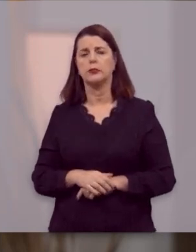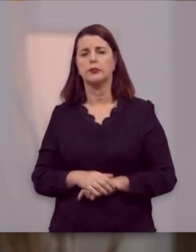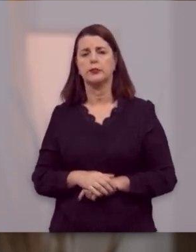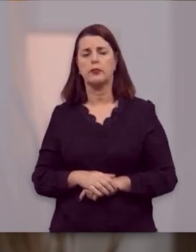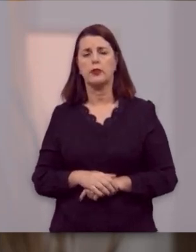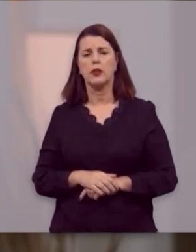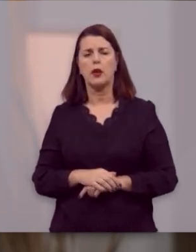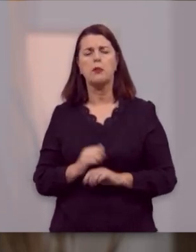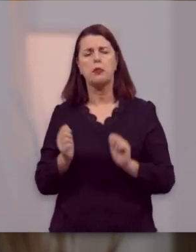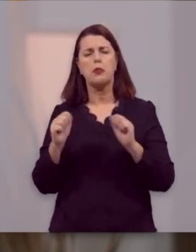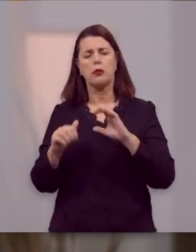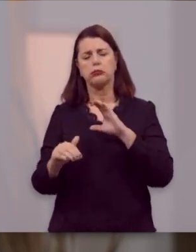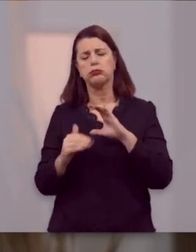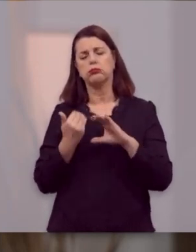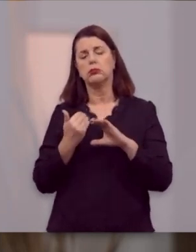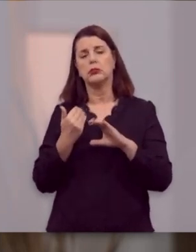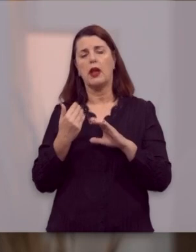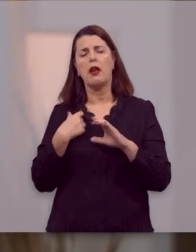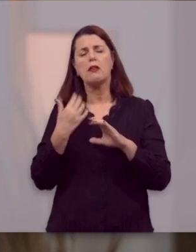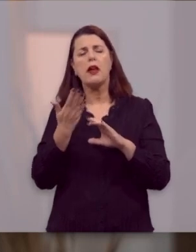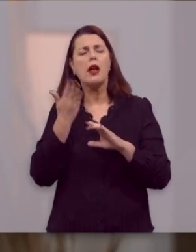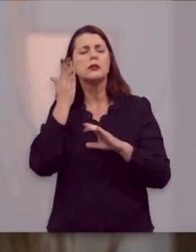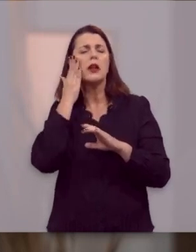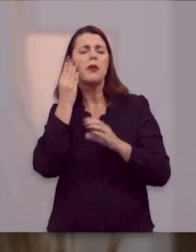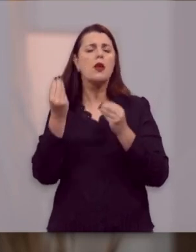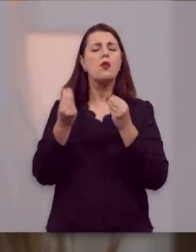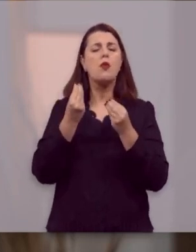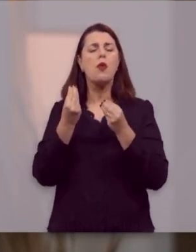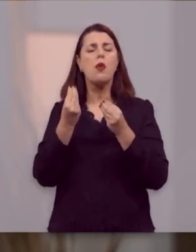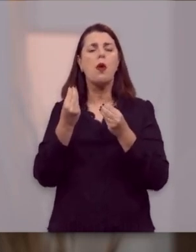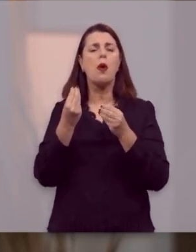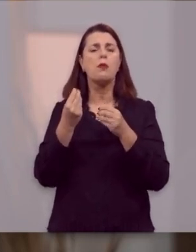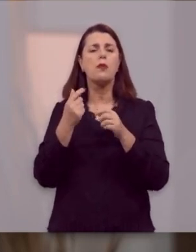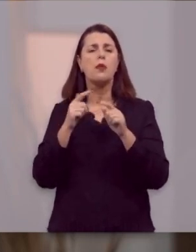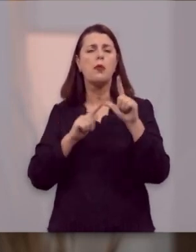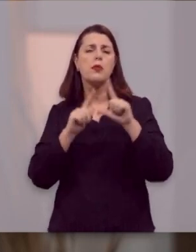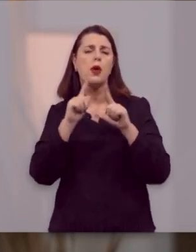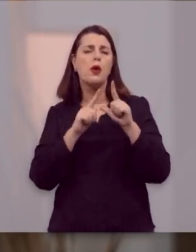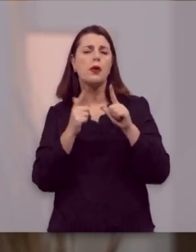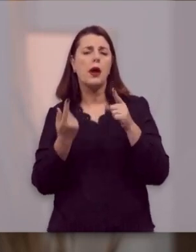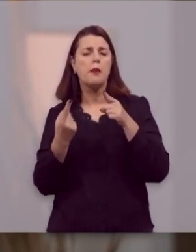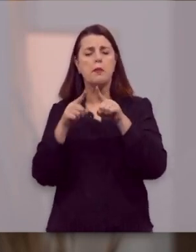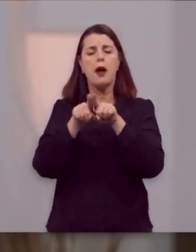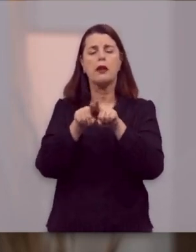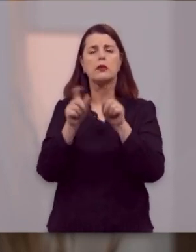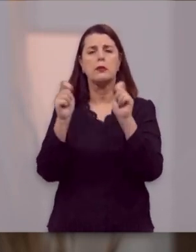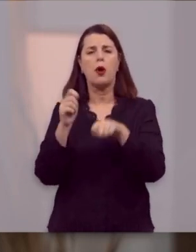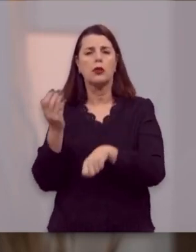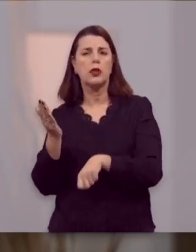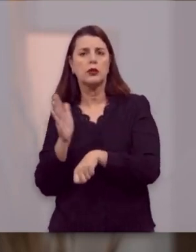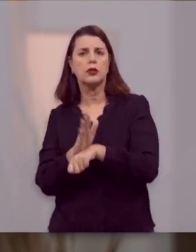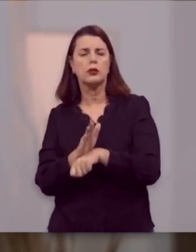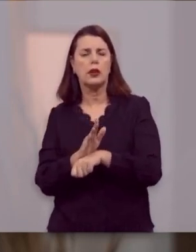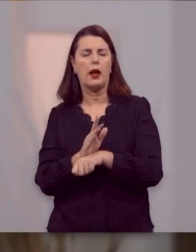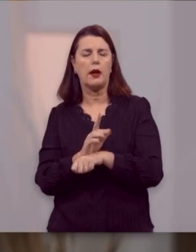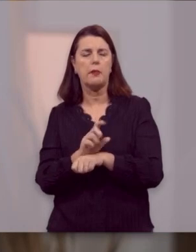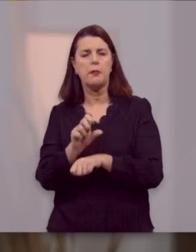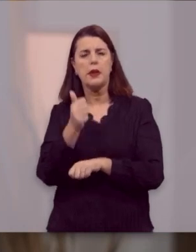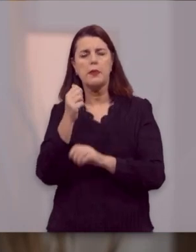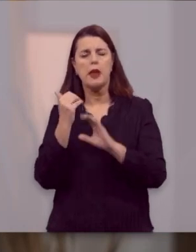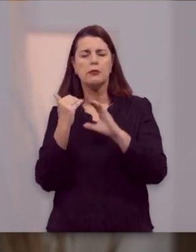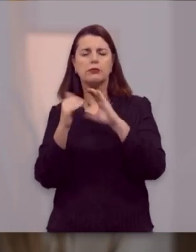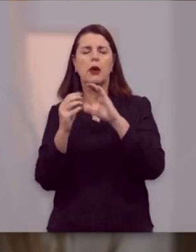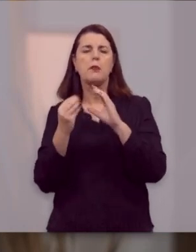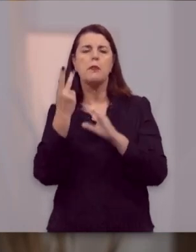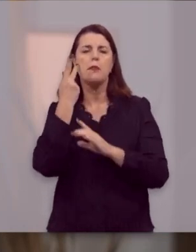94 50. E diga que você quer saber mais sobre o programa e como se tornar um parceiro em missão. Primeiro nós vamos te